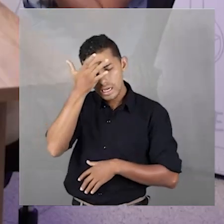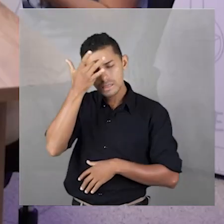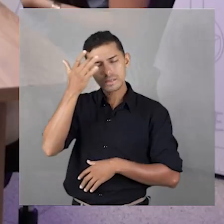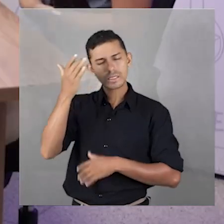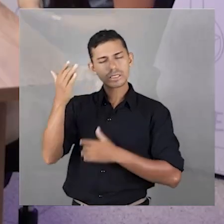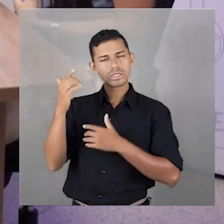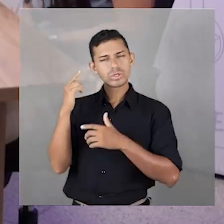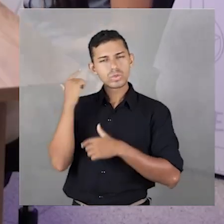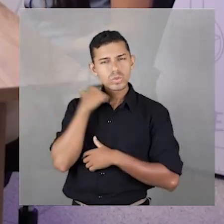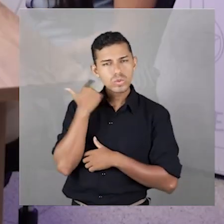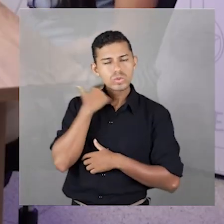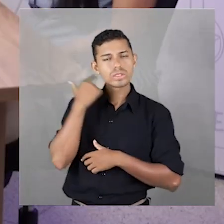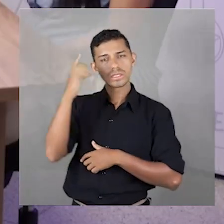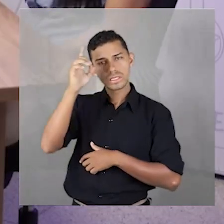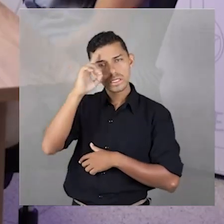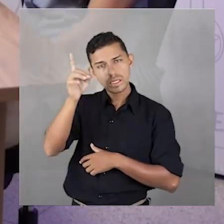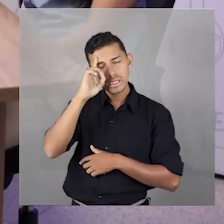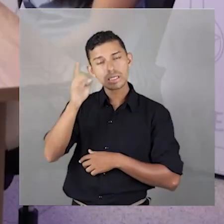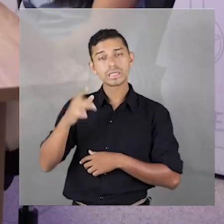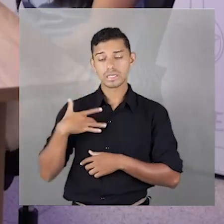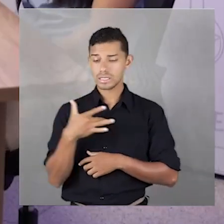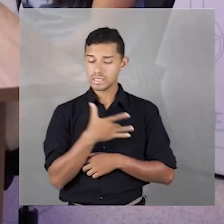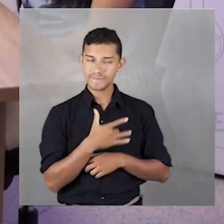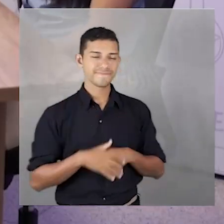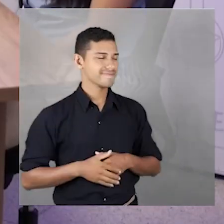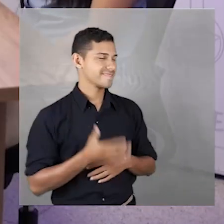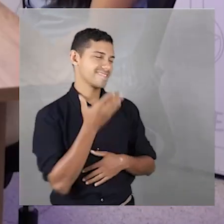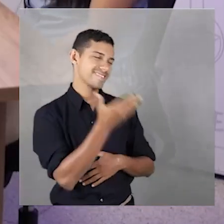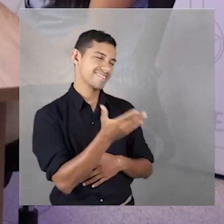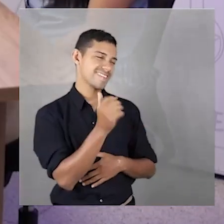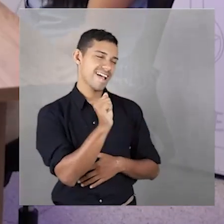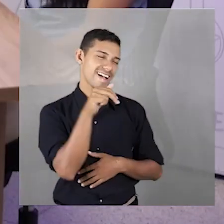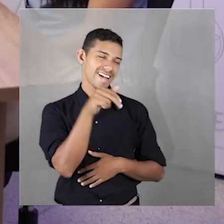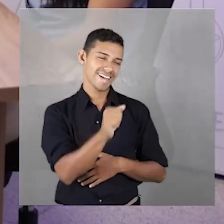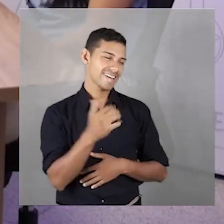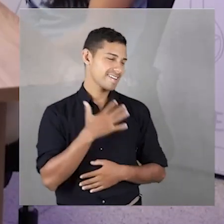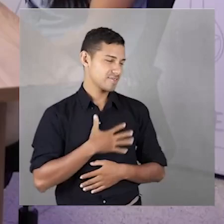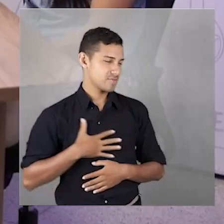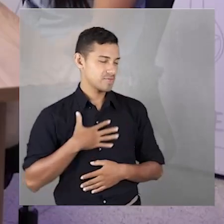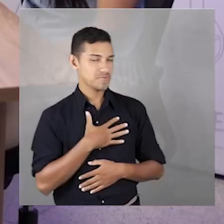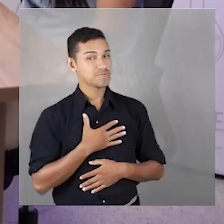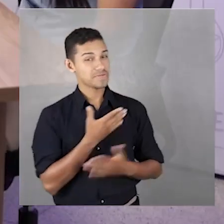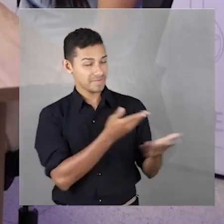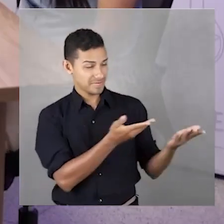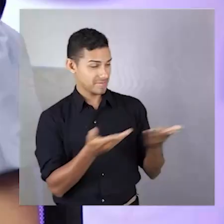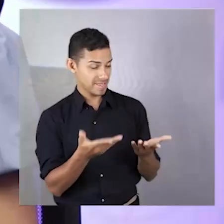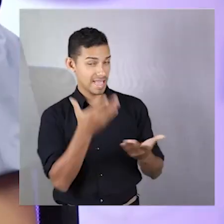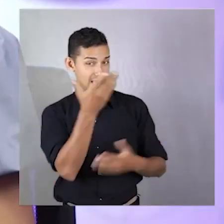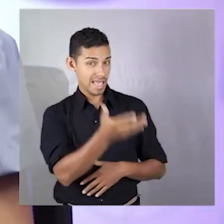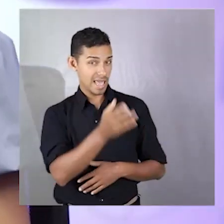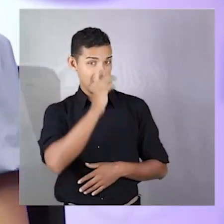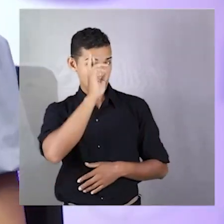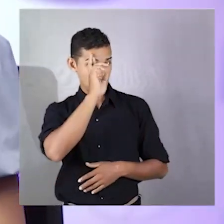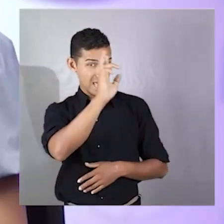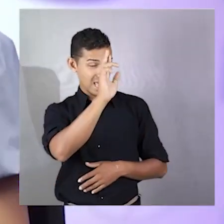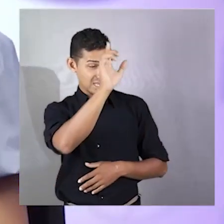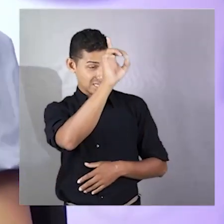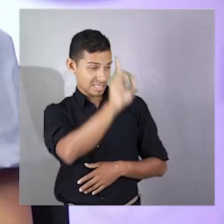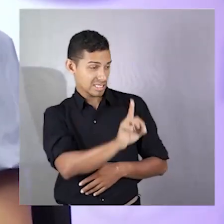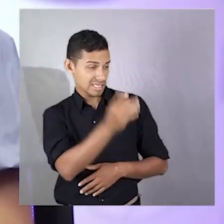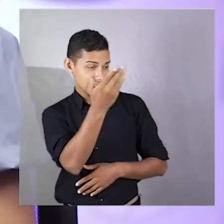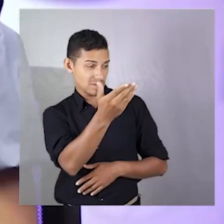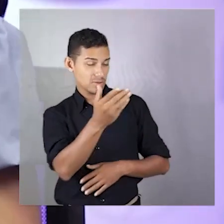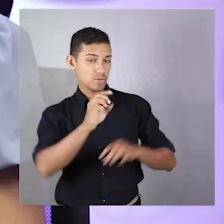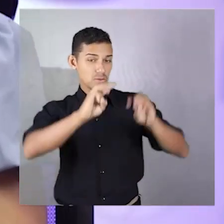correria do dia a dia, né? Ana, é um prazer ter você aqui também, né? A Ana, gente, ela é a diretora do museu, né? Como eu falei